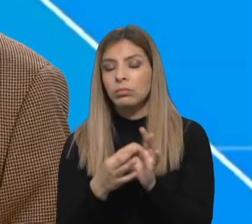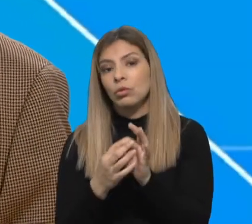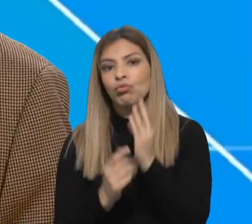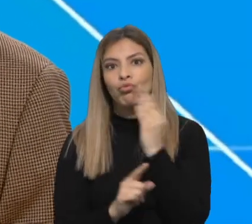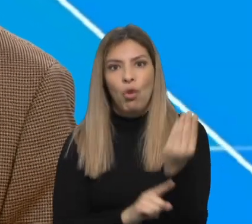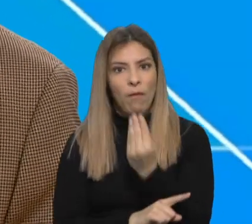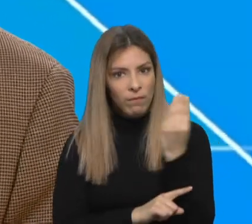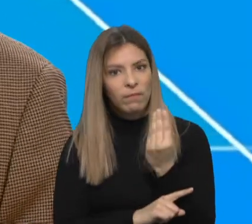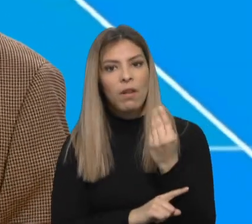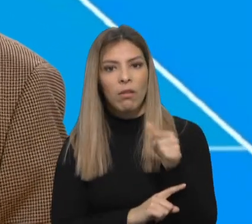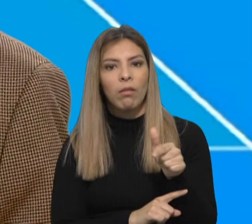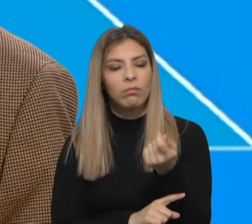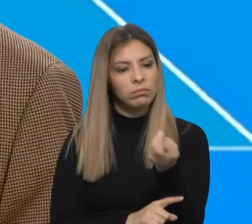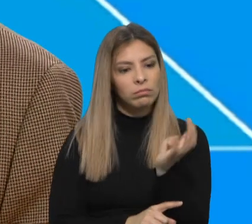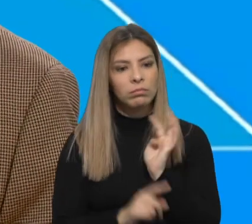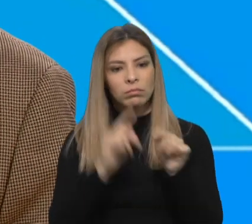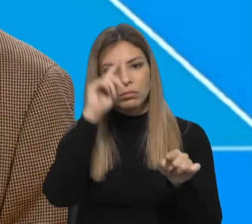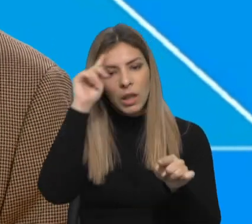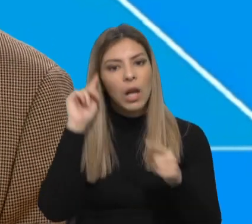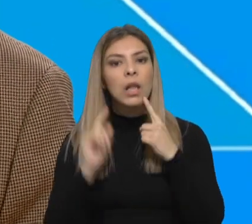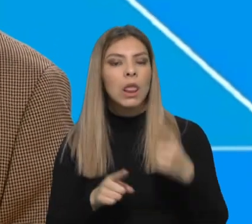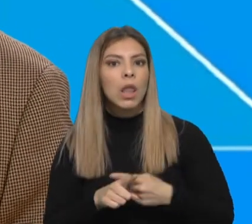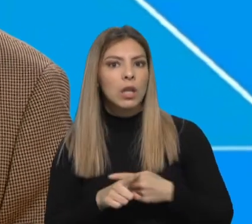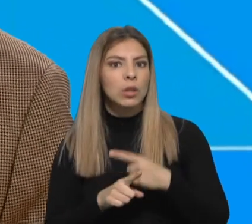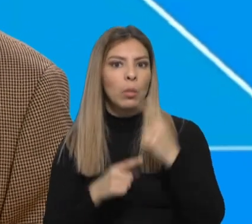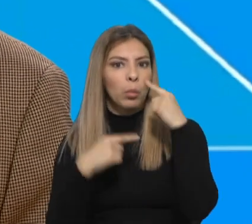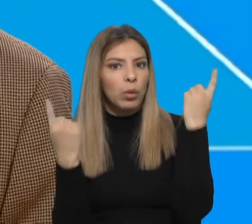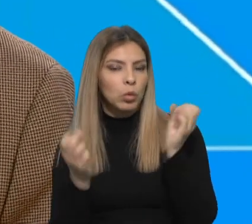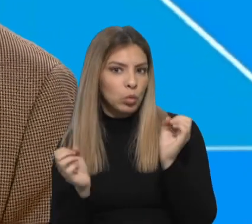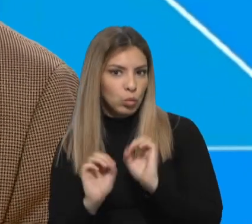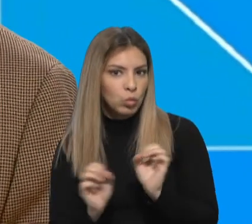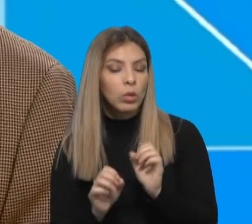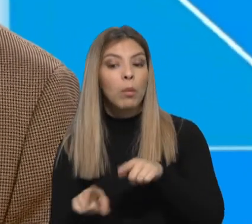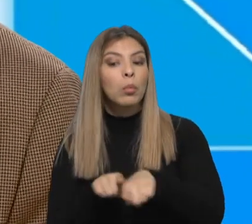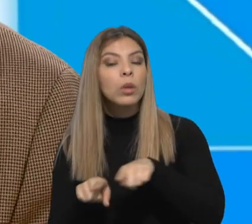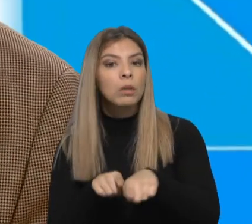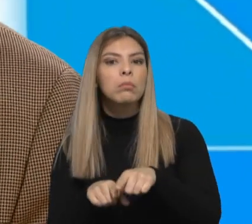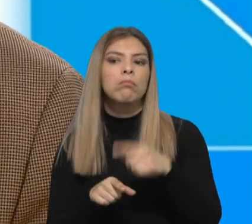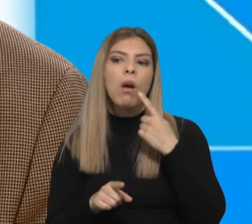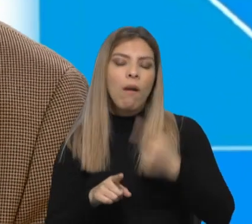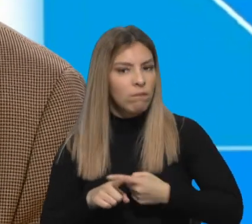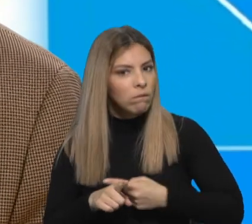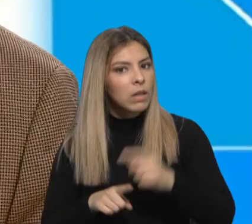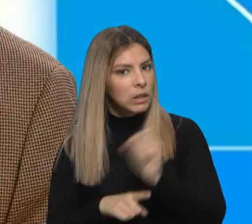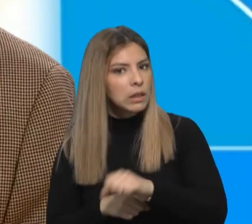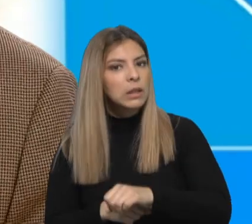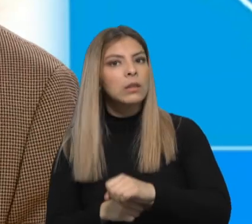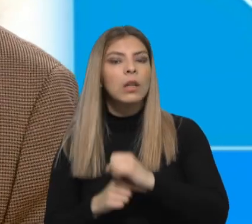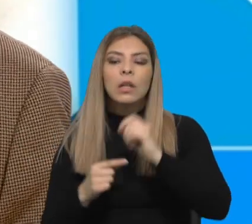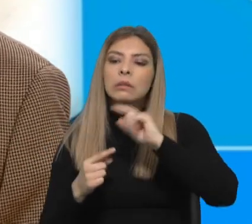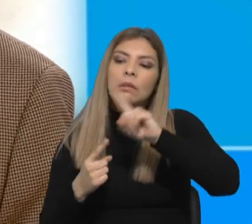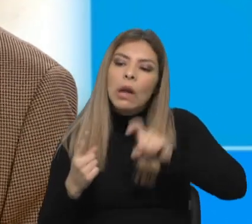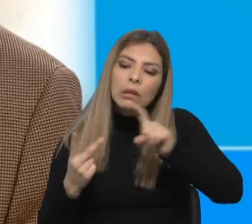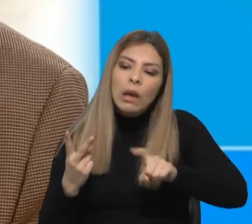têm predisposição política ou não têm interesse político. A verdade é que os jovens se interessam muitas vezes por causas políticas, nomeadamente por causas cívicas com